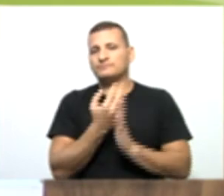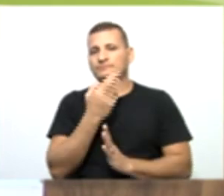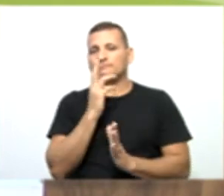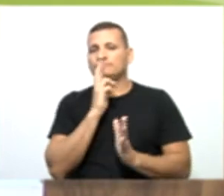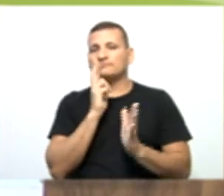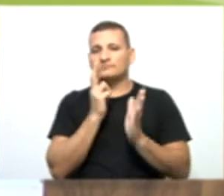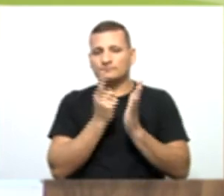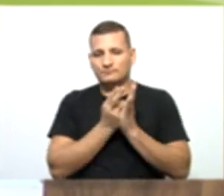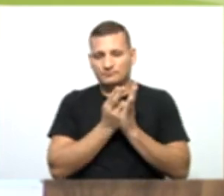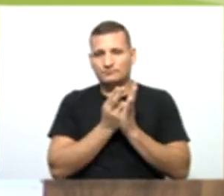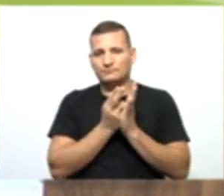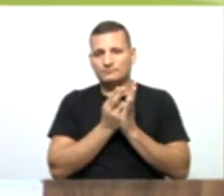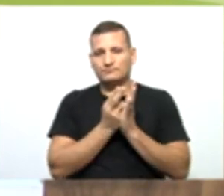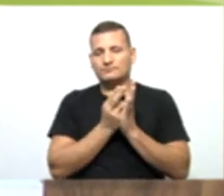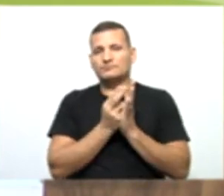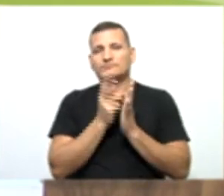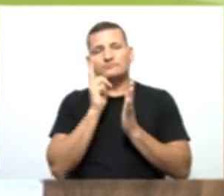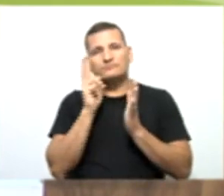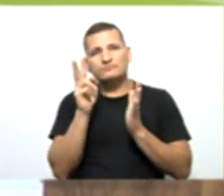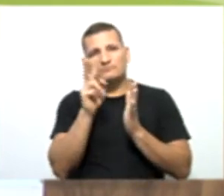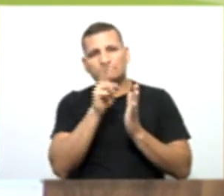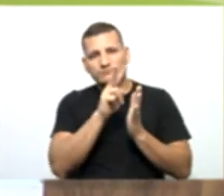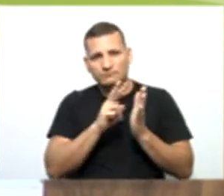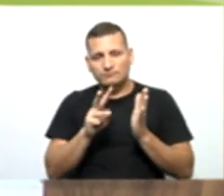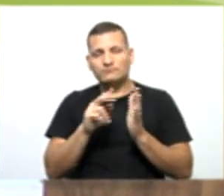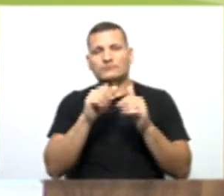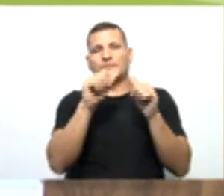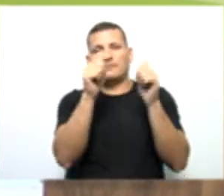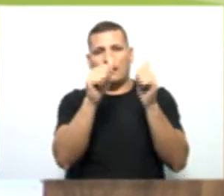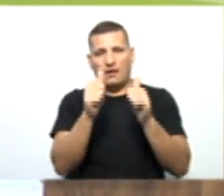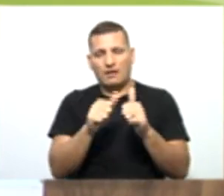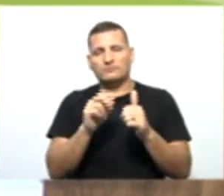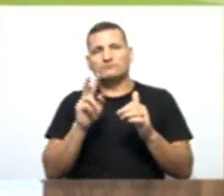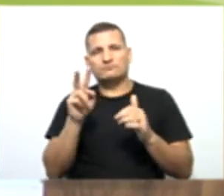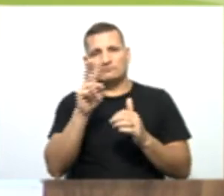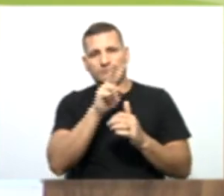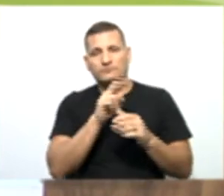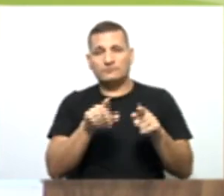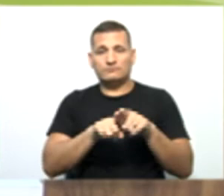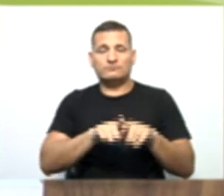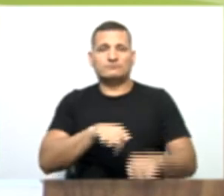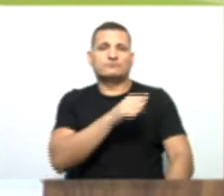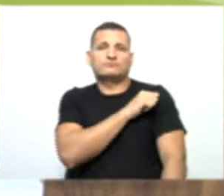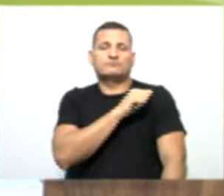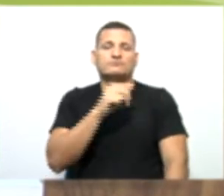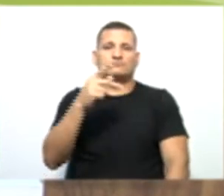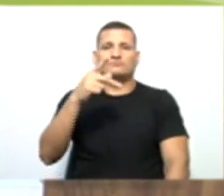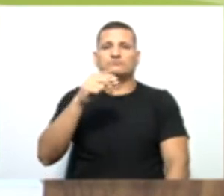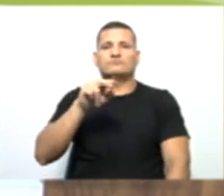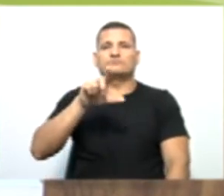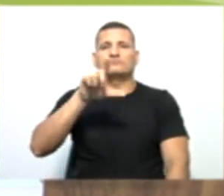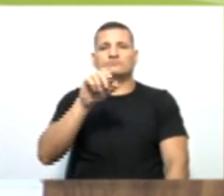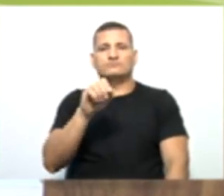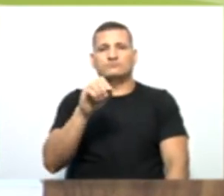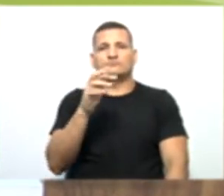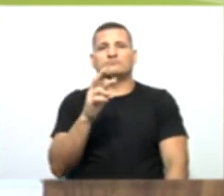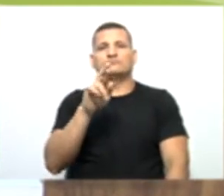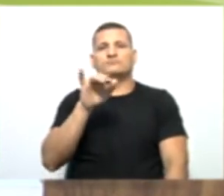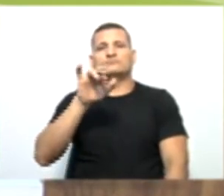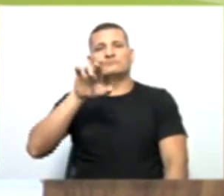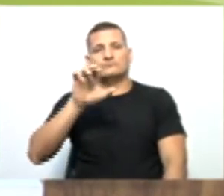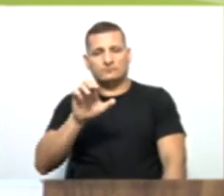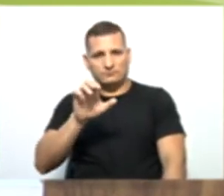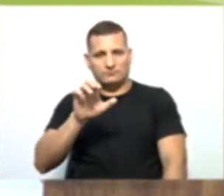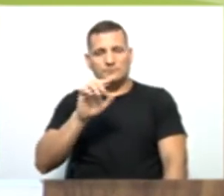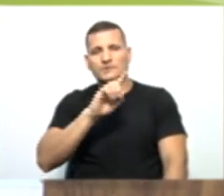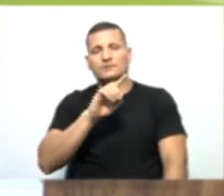respostas olhando para todas as propostas aí, e também dos alunos lá da Escola Paulo Freire em Itapuã, porque aí ela